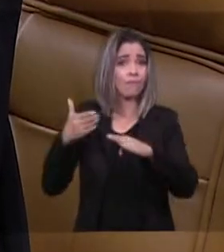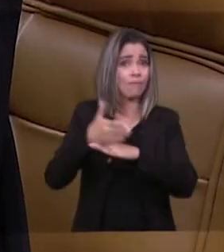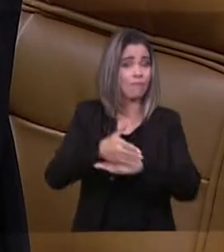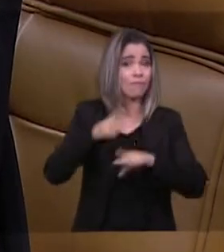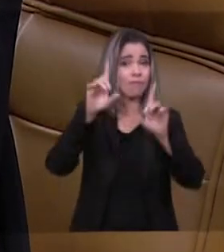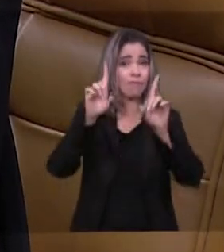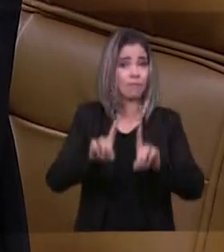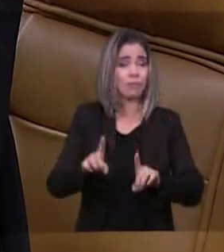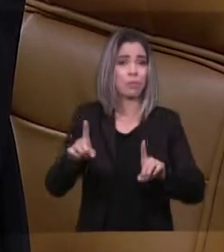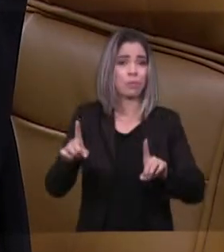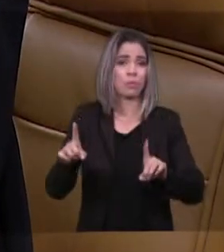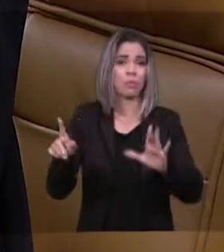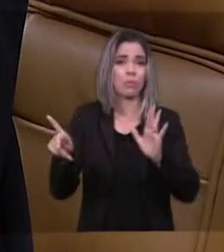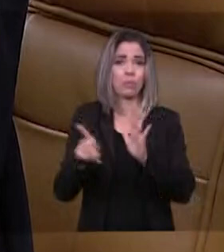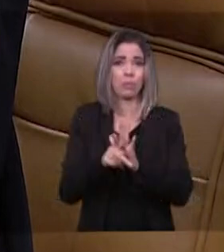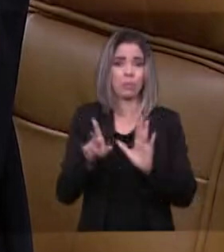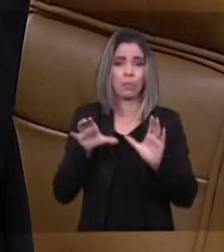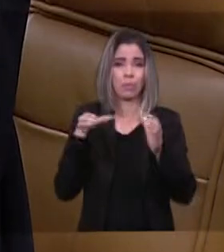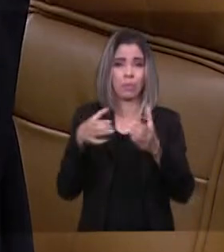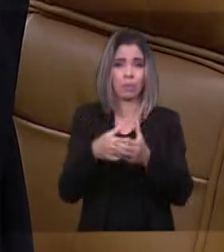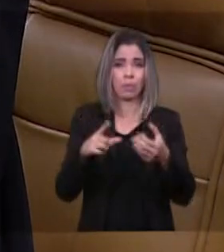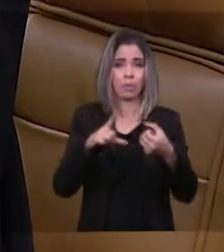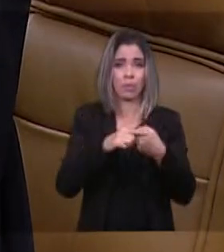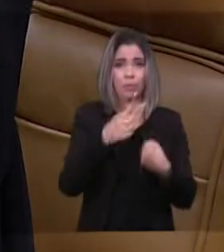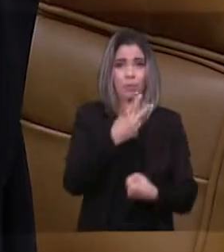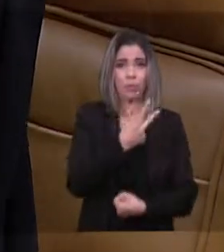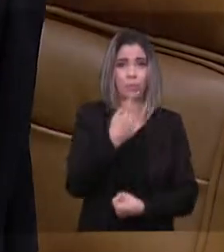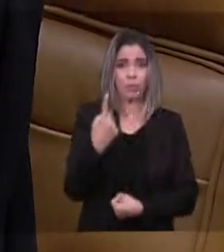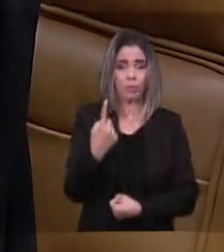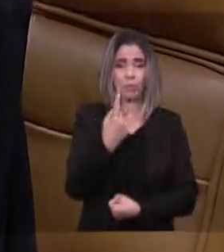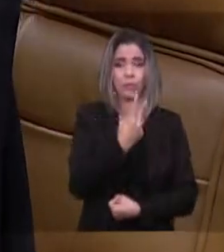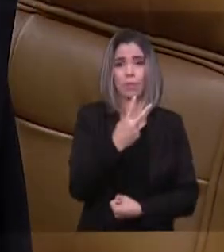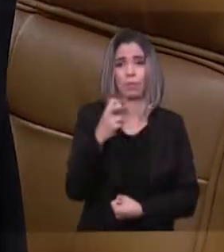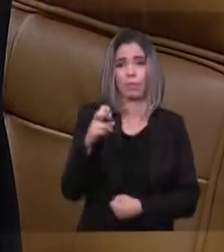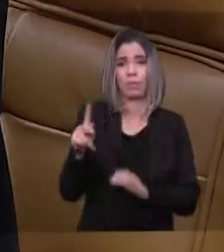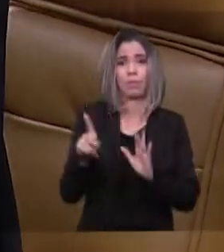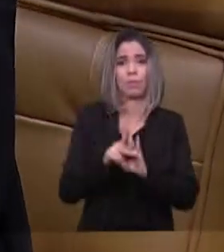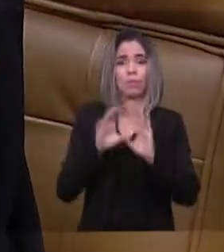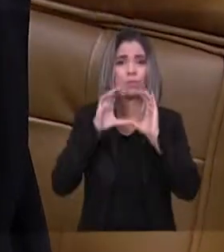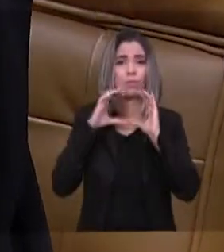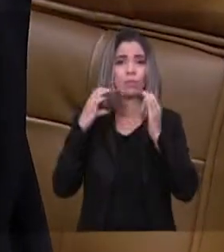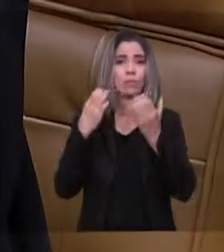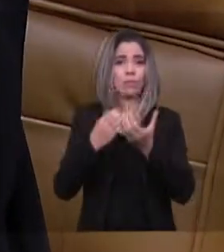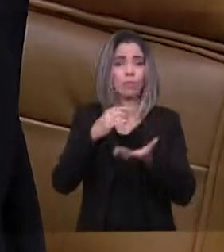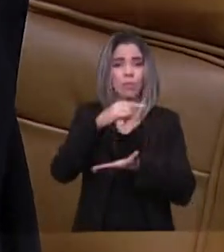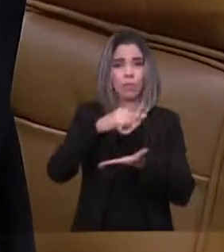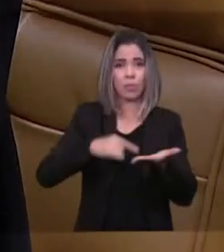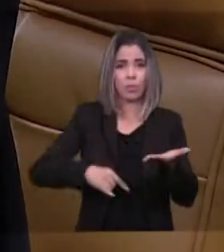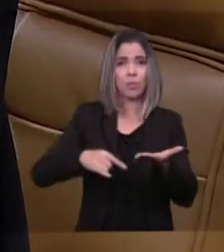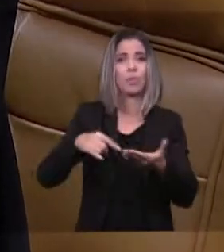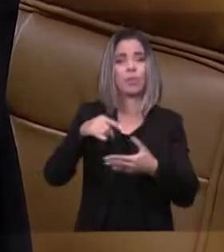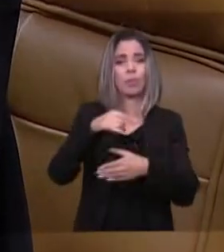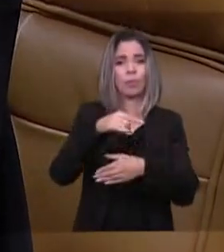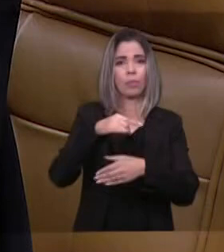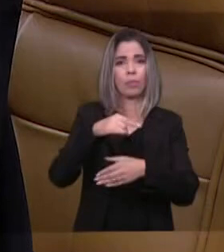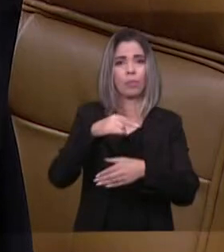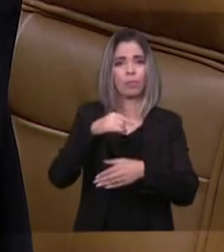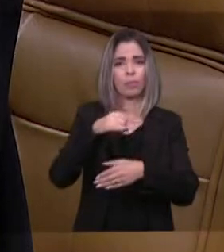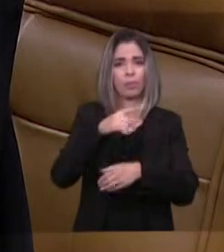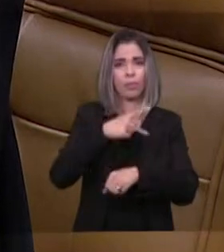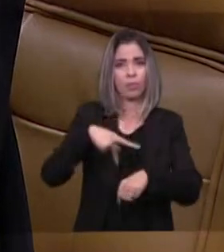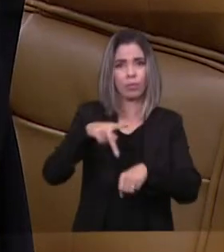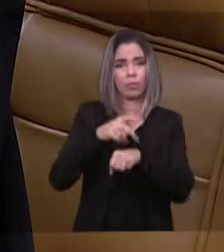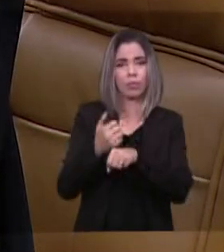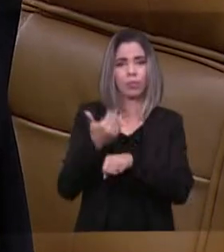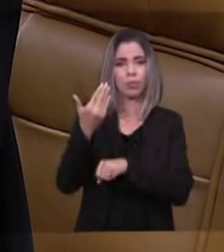de propriedade coletiva previsto nos artigos 21 e 25 da Convenção Interamericana sobre Direitos Humanos.